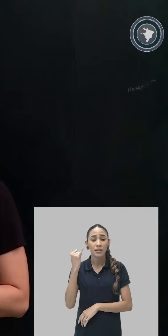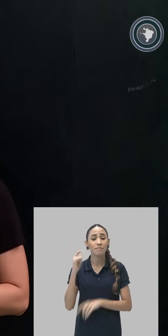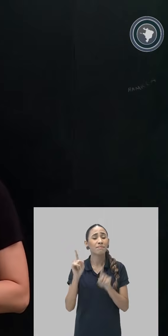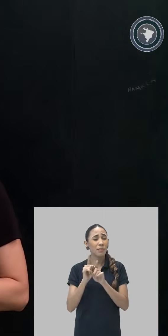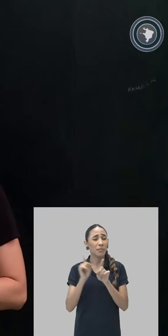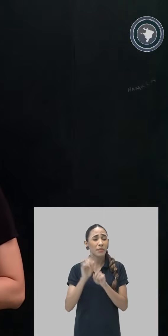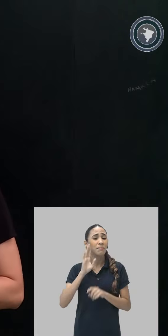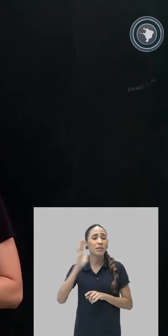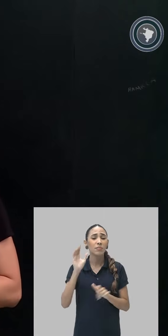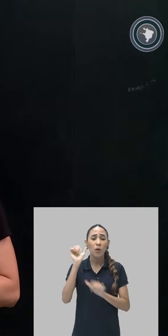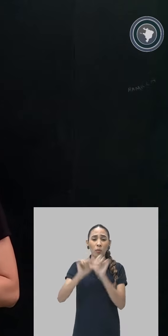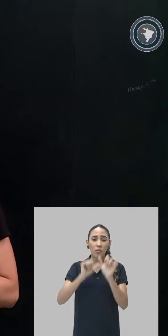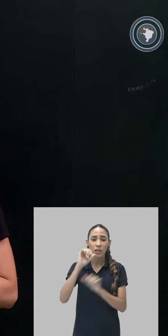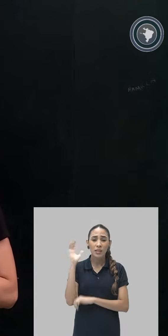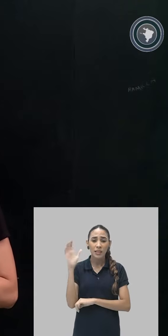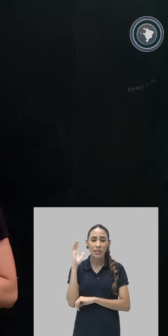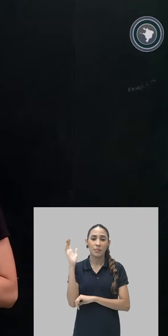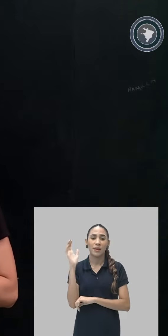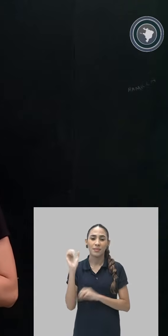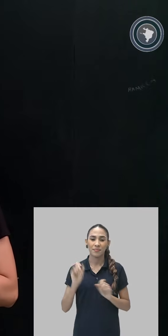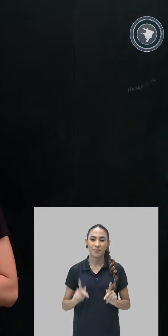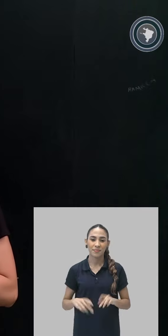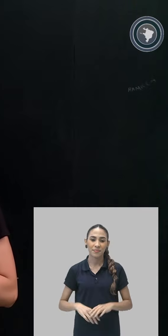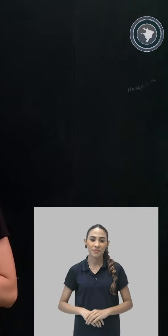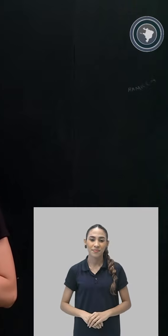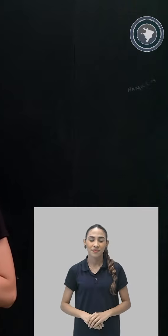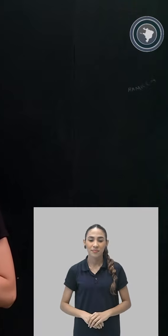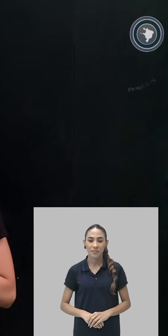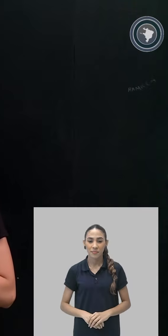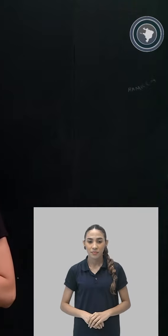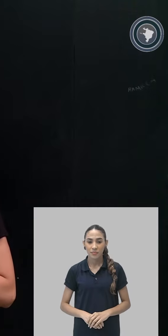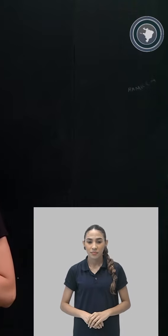mudanças climáticas. Com certeza.